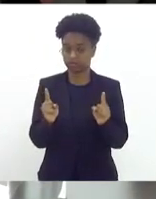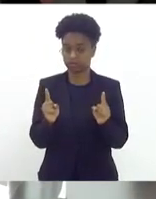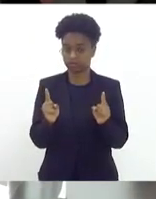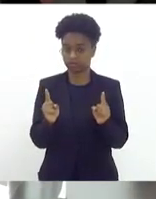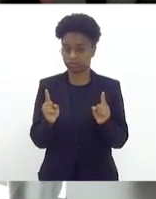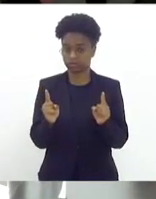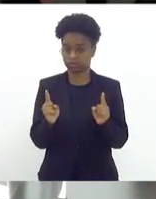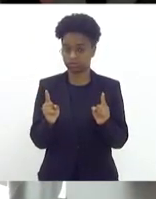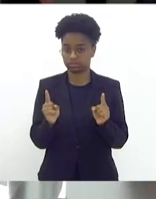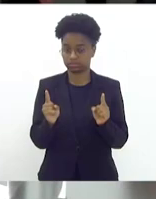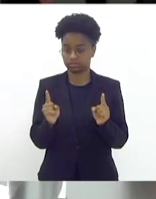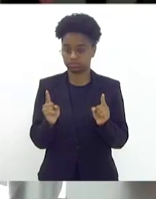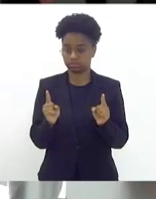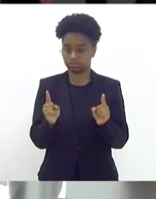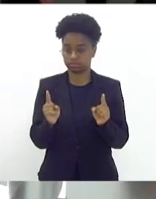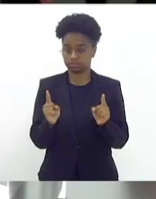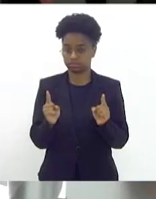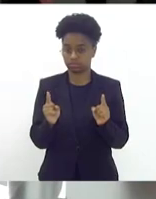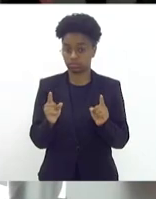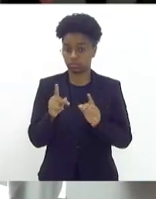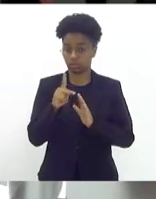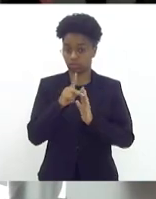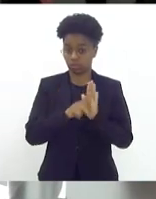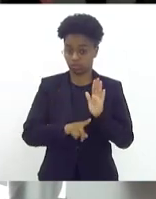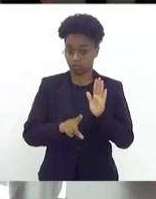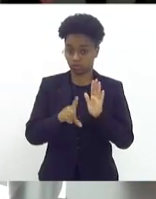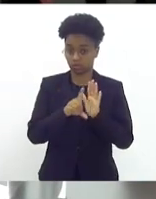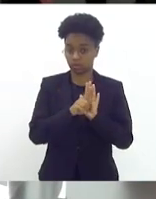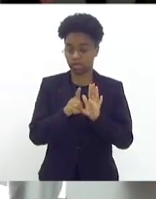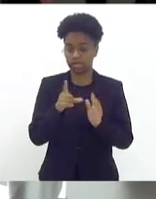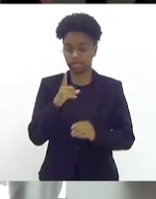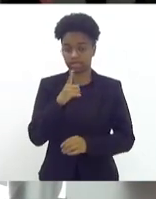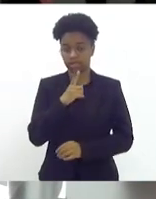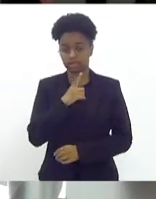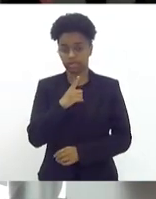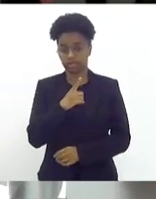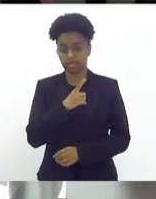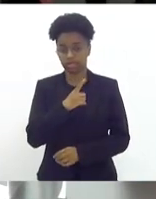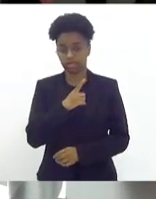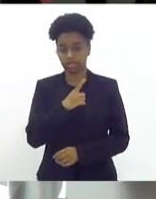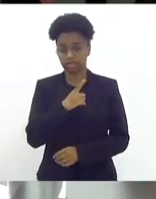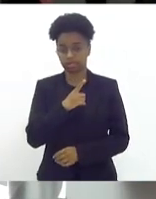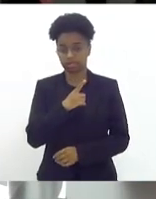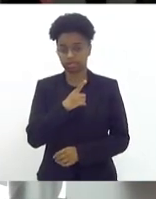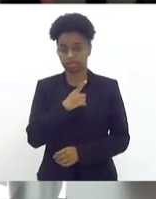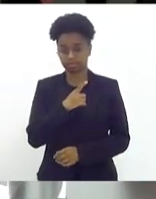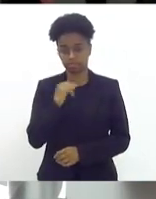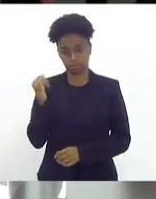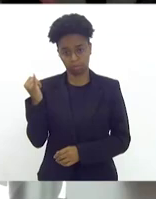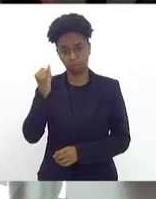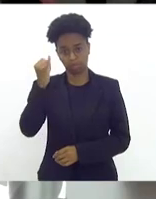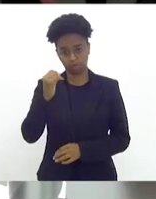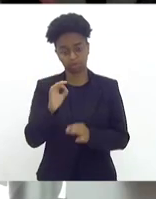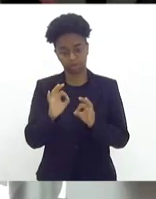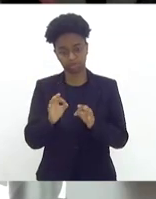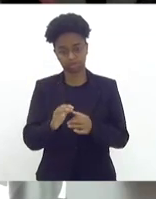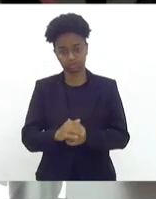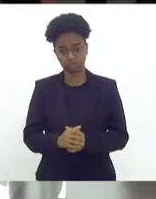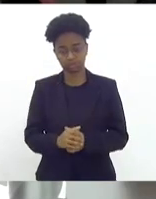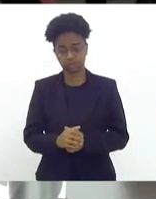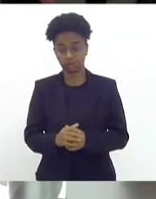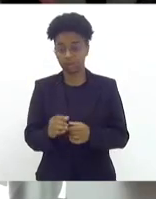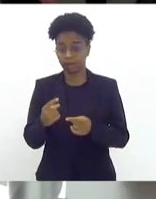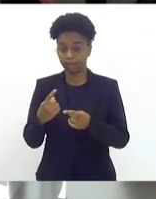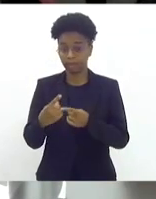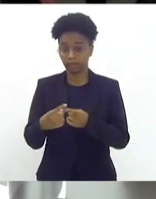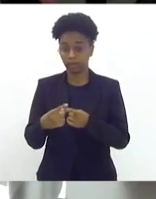Entretanto, o projeto tem muito mérito, né? Porque se trata